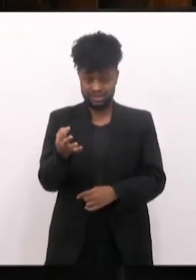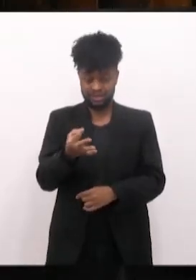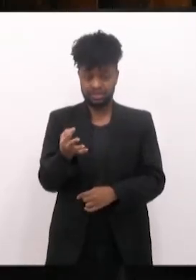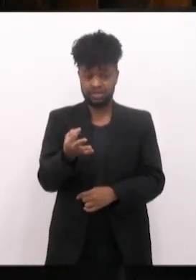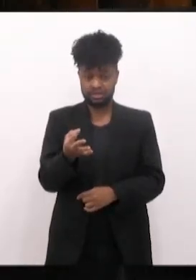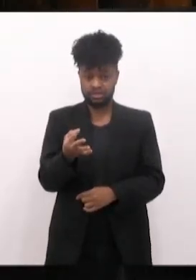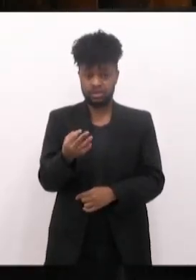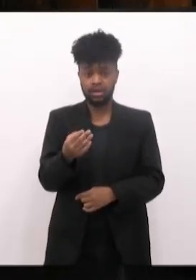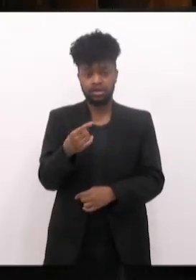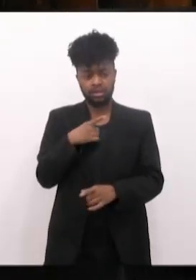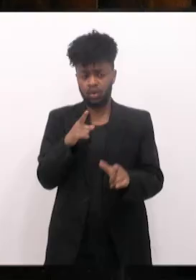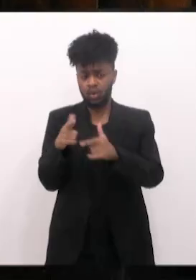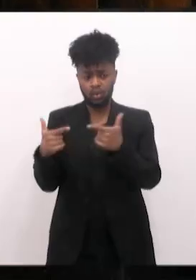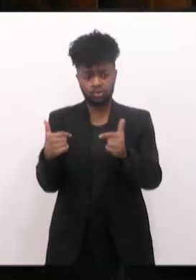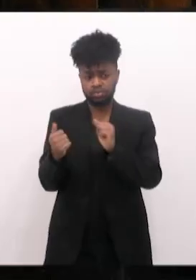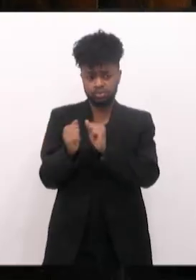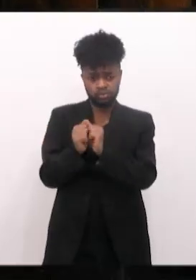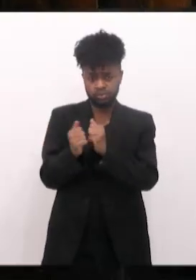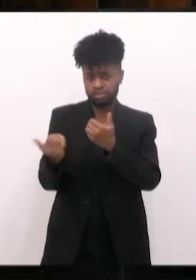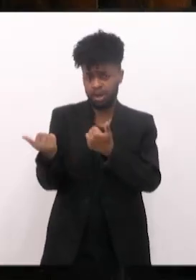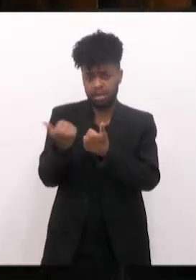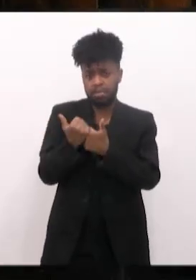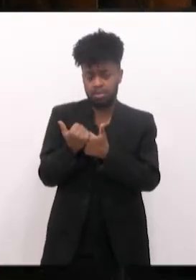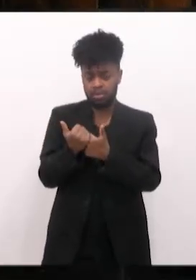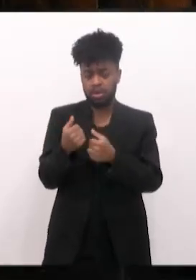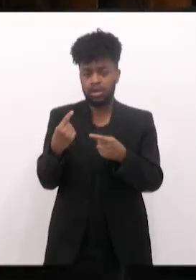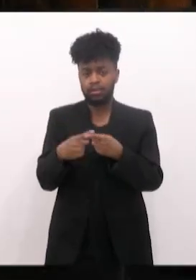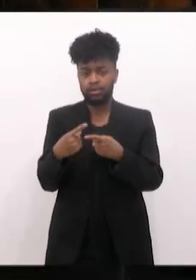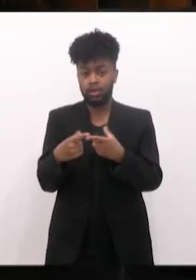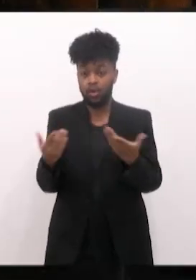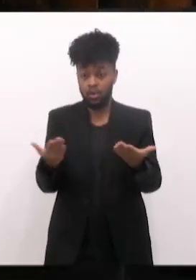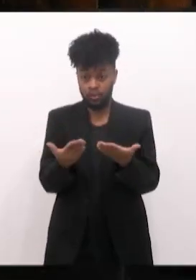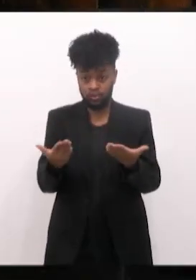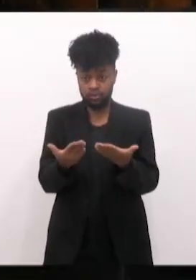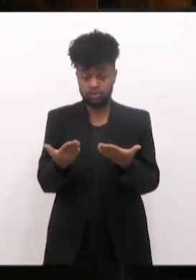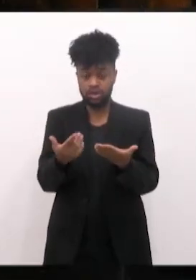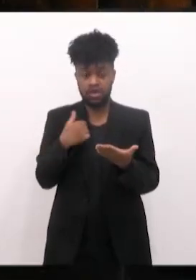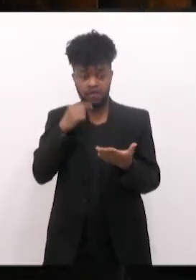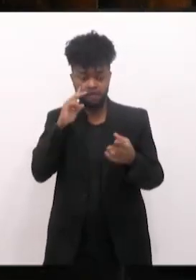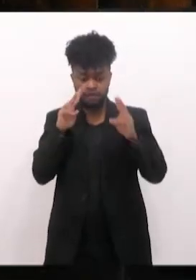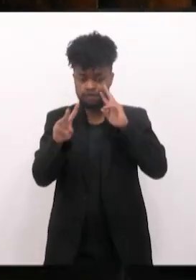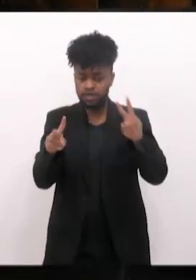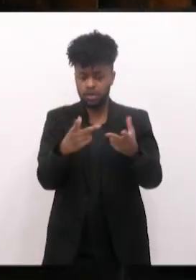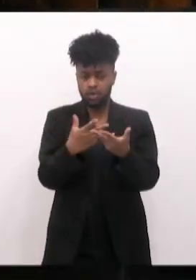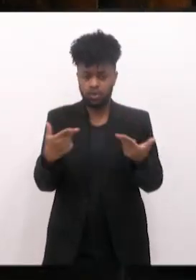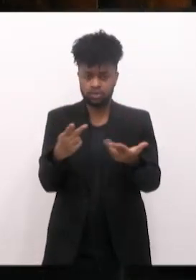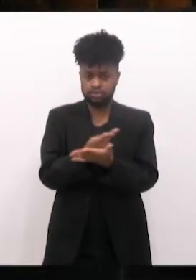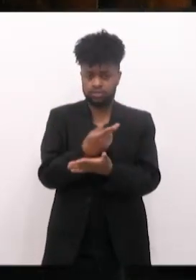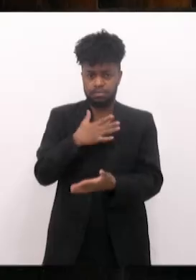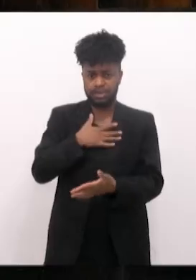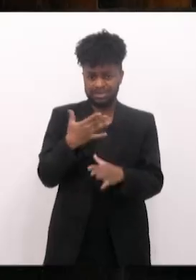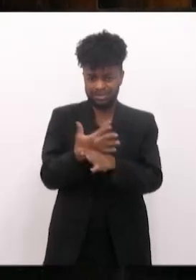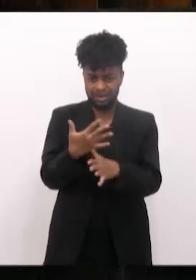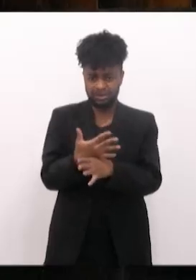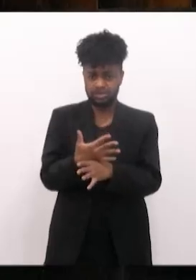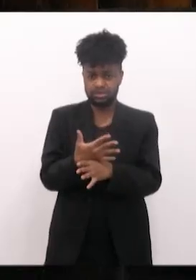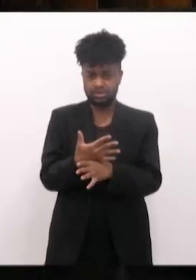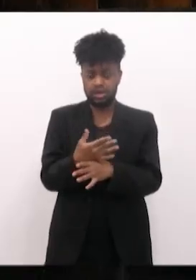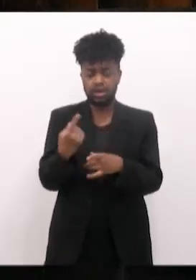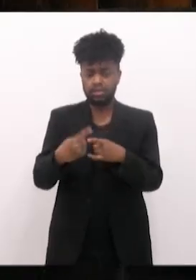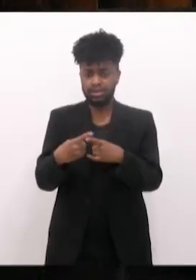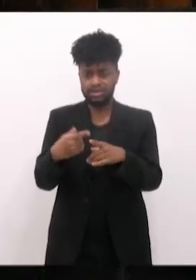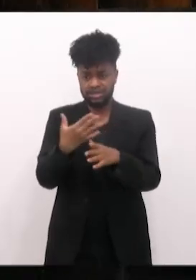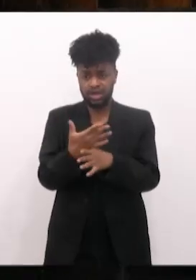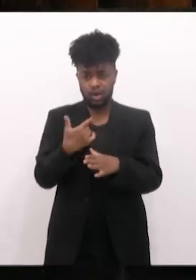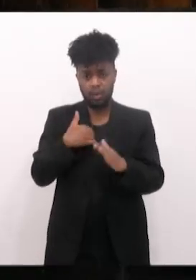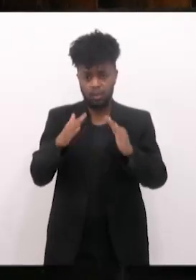que muitos virão junto comigo, porque hoje, o que eu estou vendo na minha cidade porque eu moro